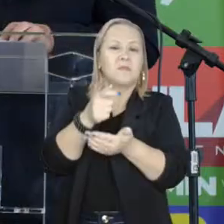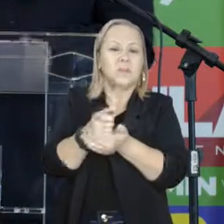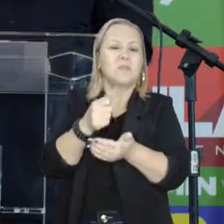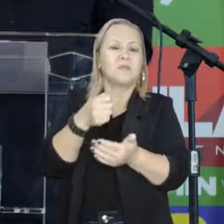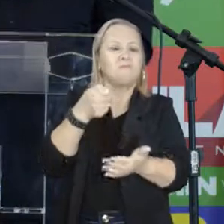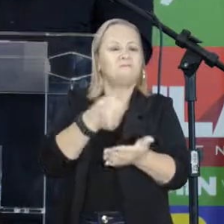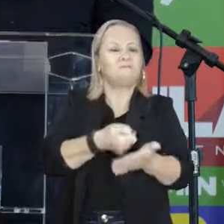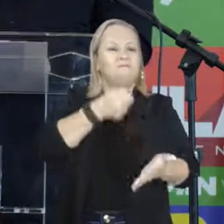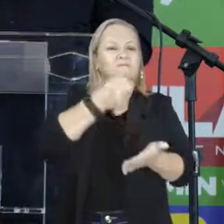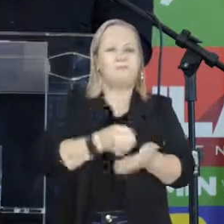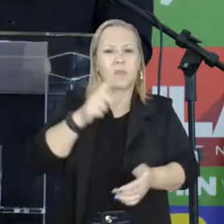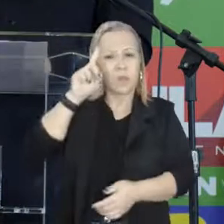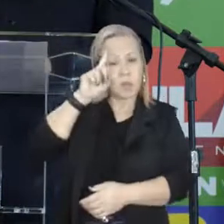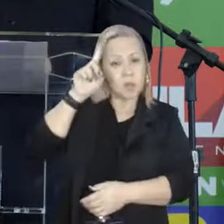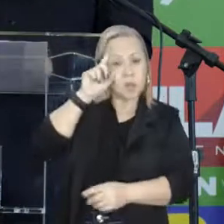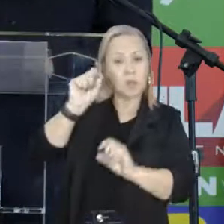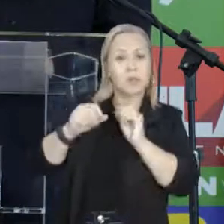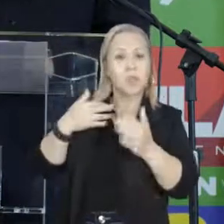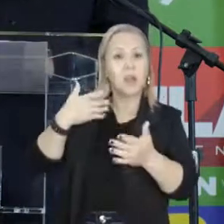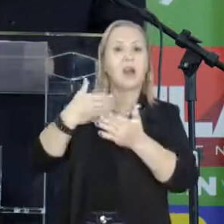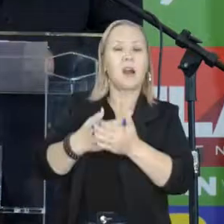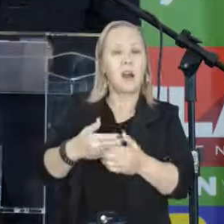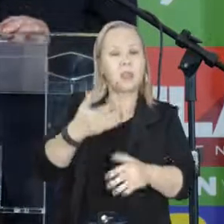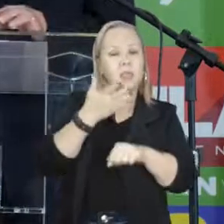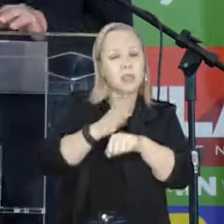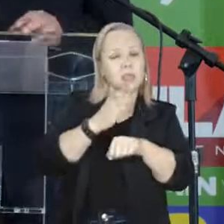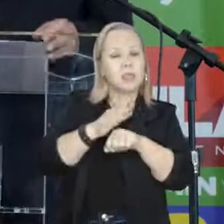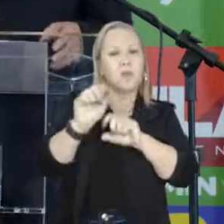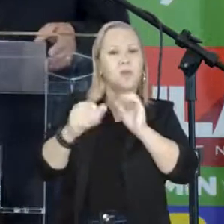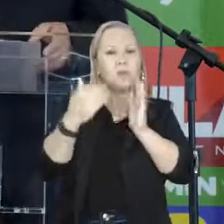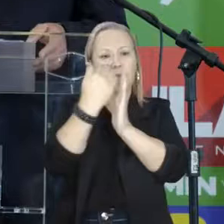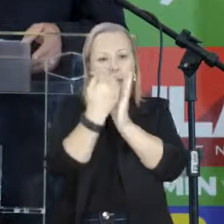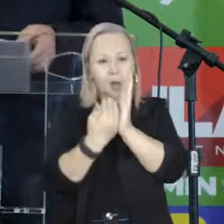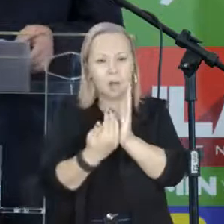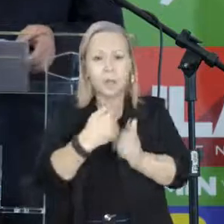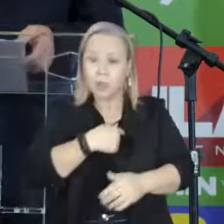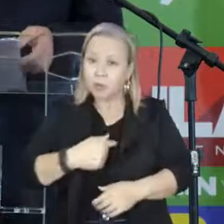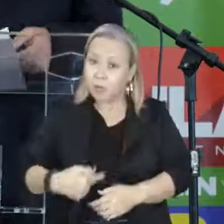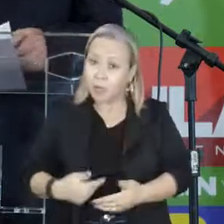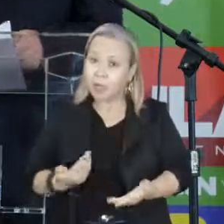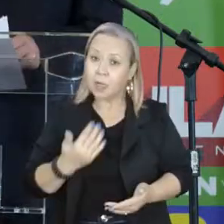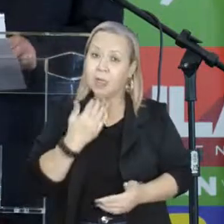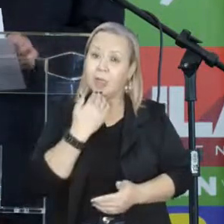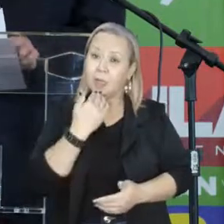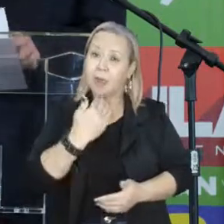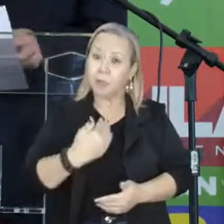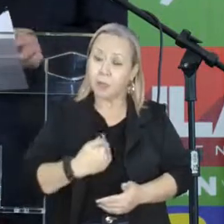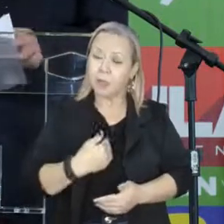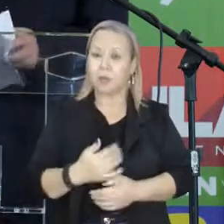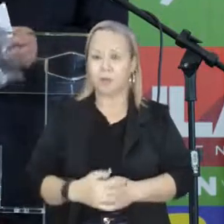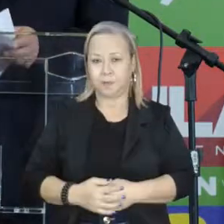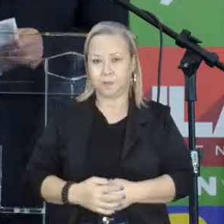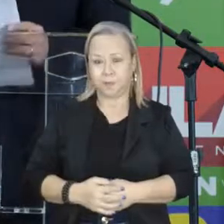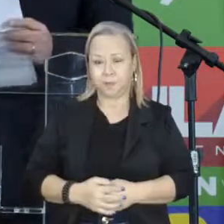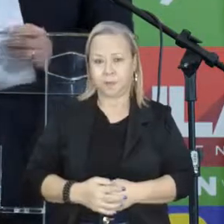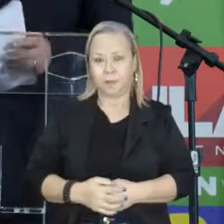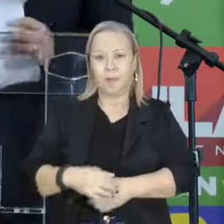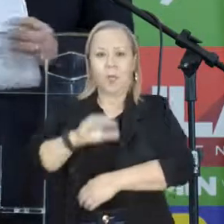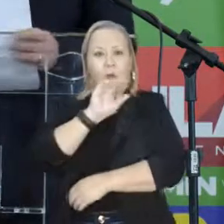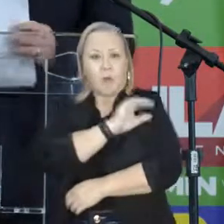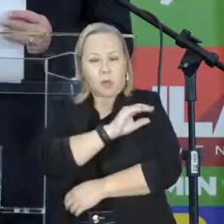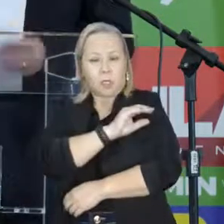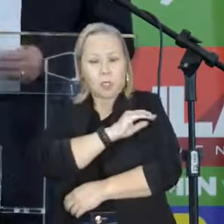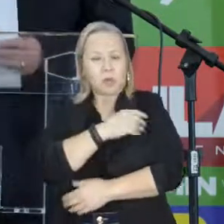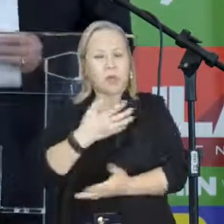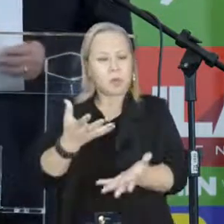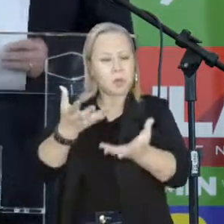cobrar todo dia, até que a gente execute aquilo que está aqui. Porque o companheiro Luiz Mercadante, quando recebeu as propostas da Simone, ele